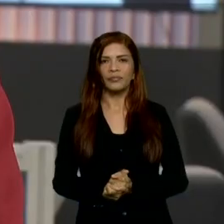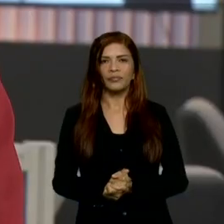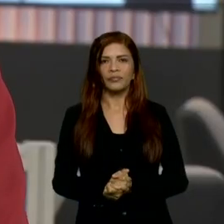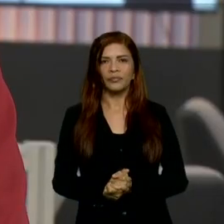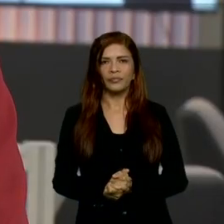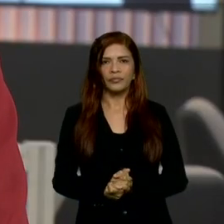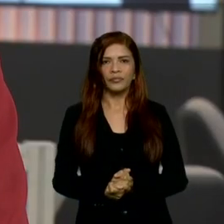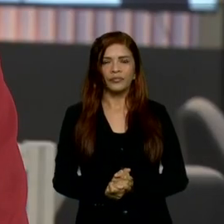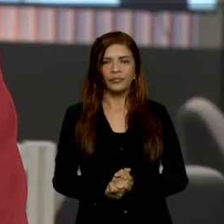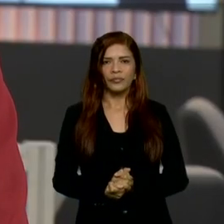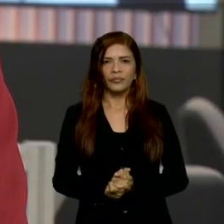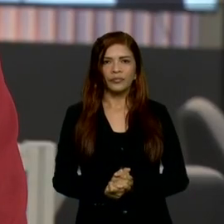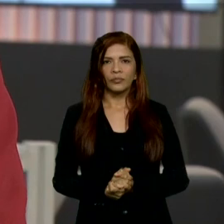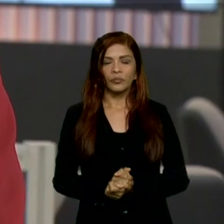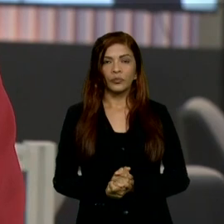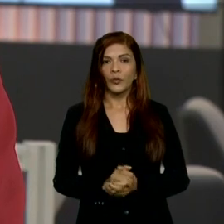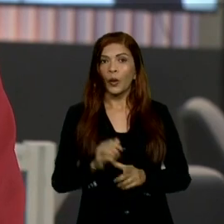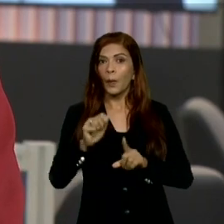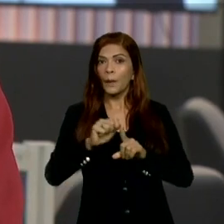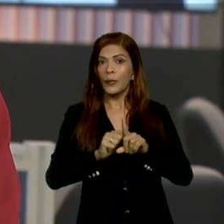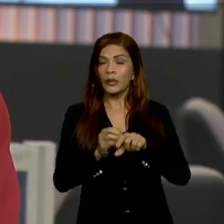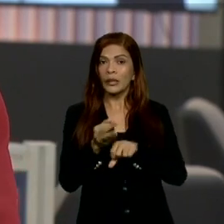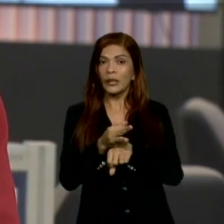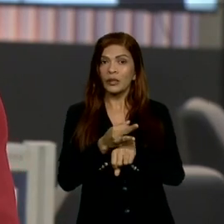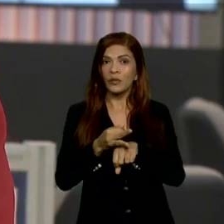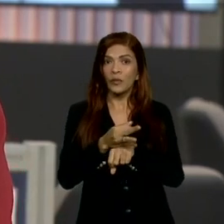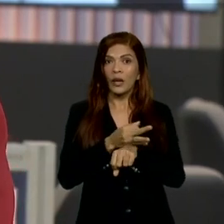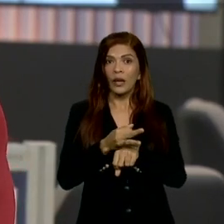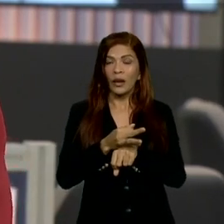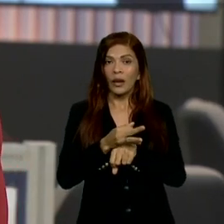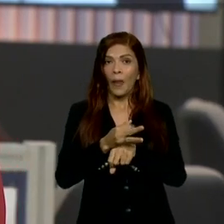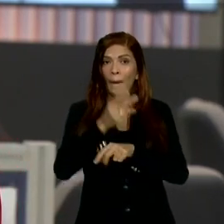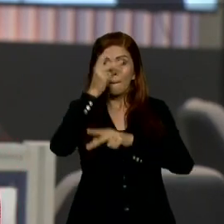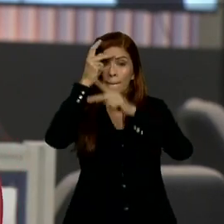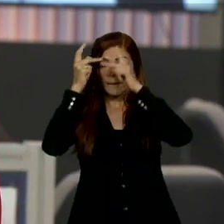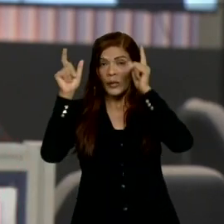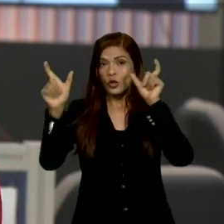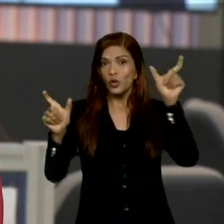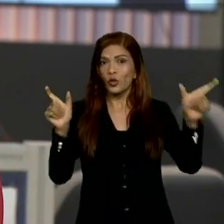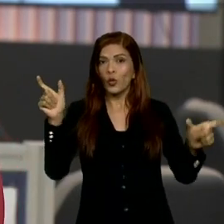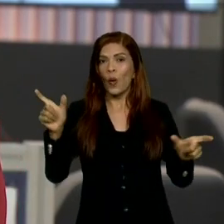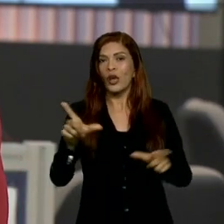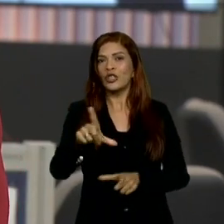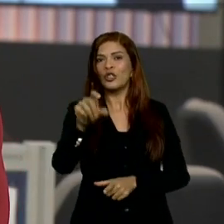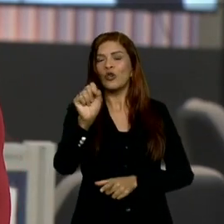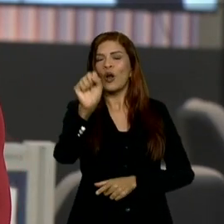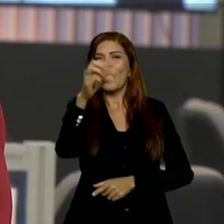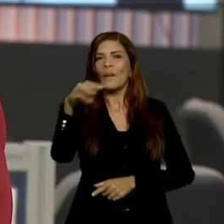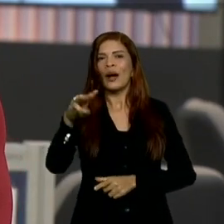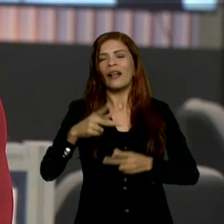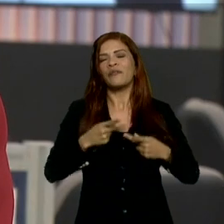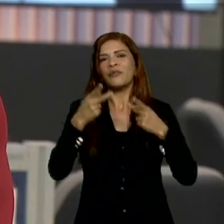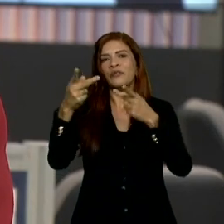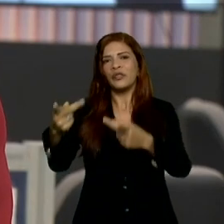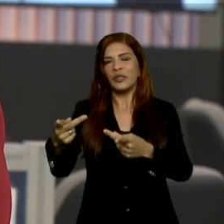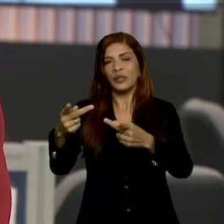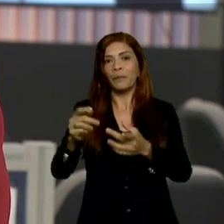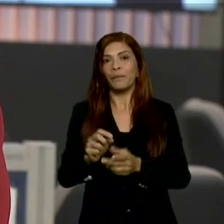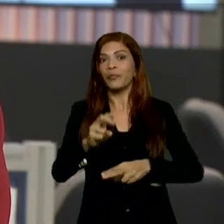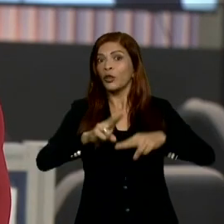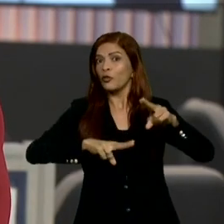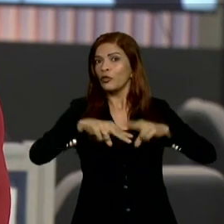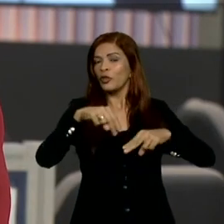mais durante o mês das férias muita gente escolheu Maranhão para visitar as festas juninas foram uma atração à